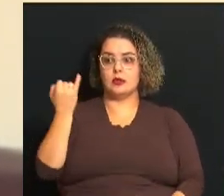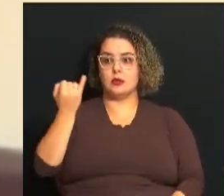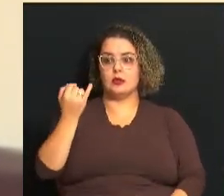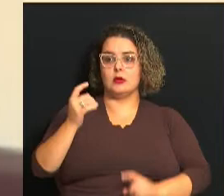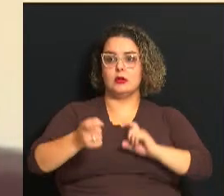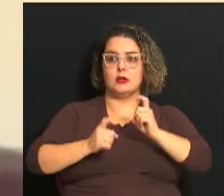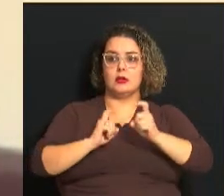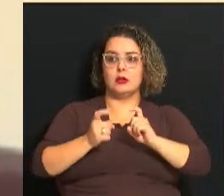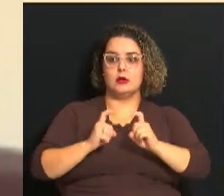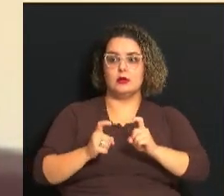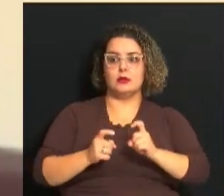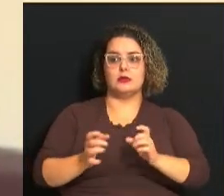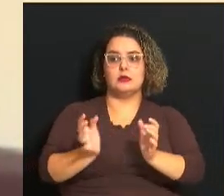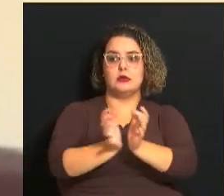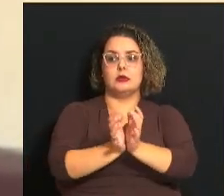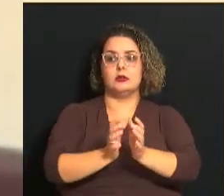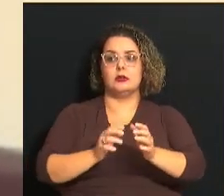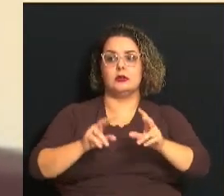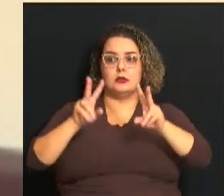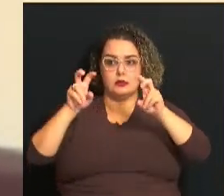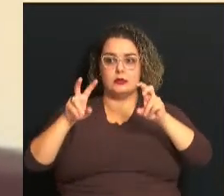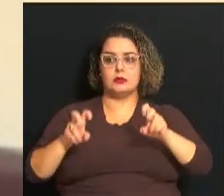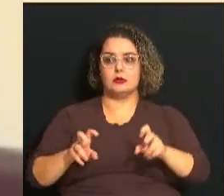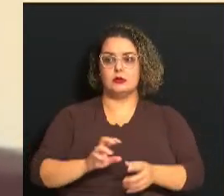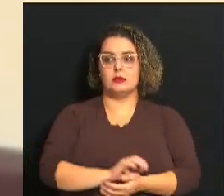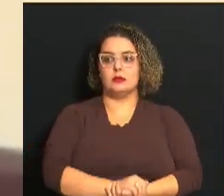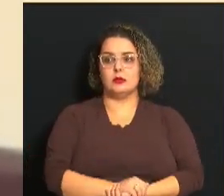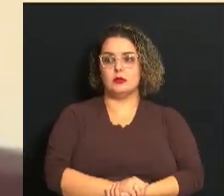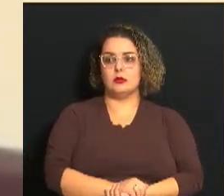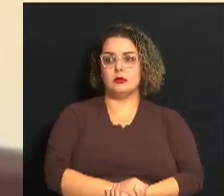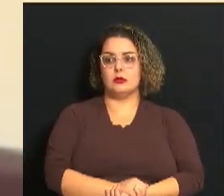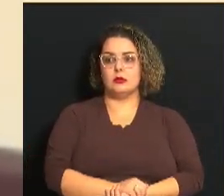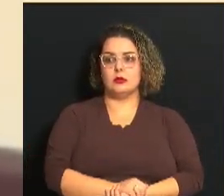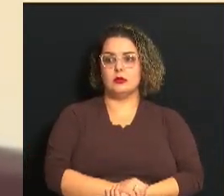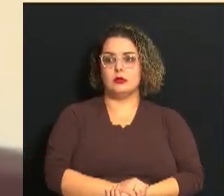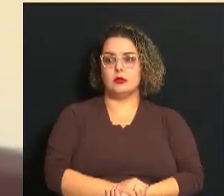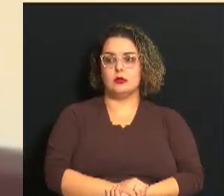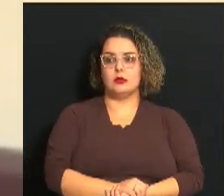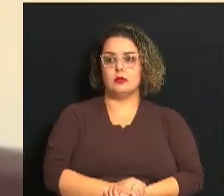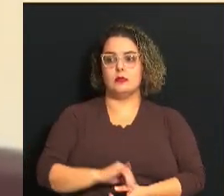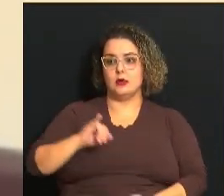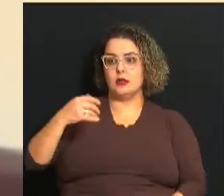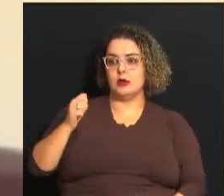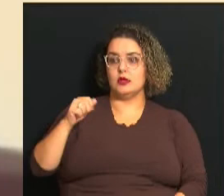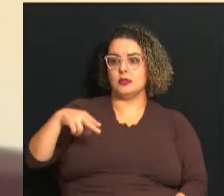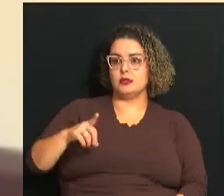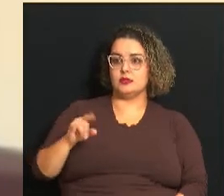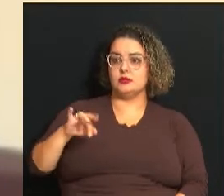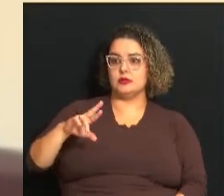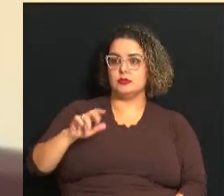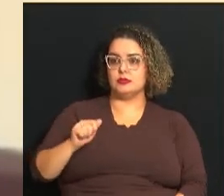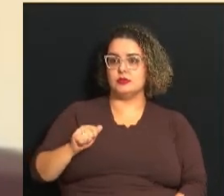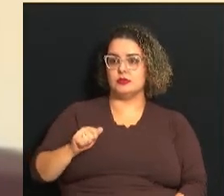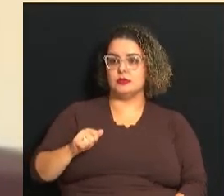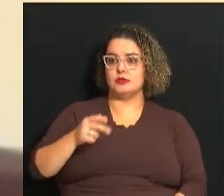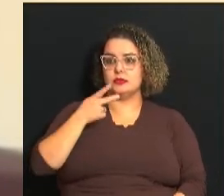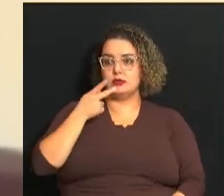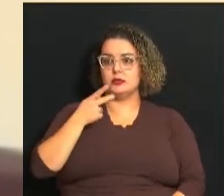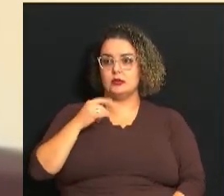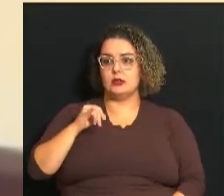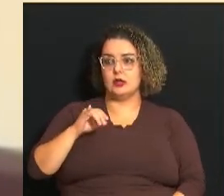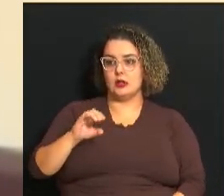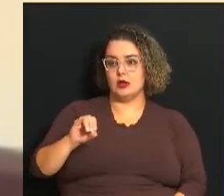trata desse tema porque é um tema é como a Jandira falou que está sendo discutido até noite